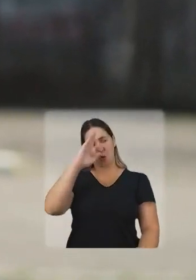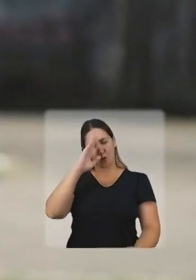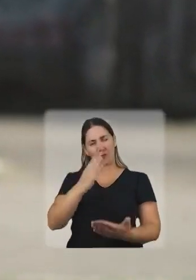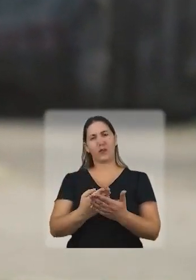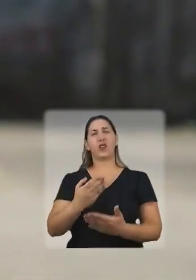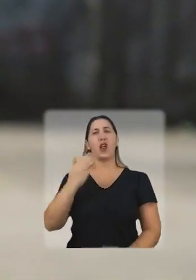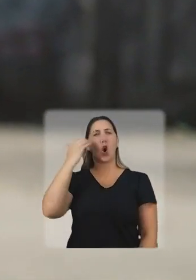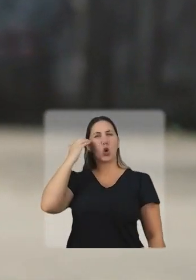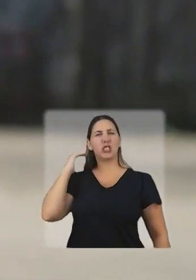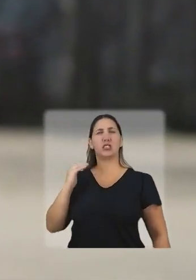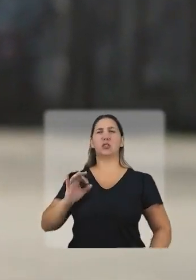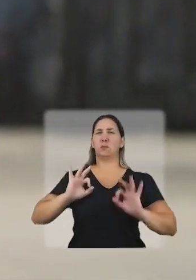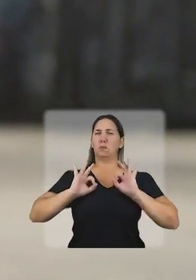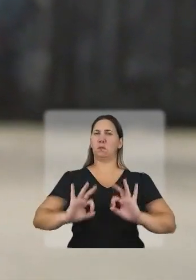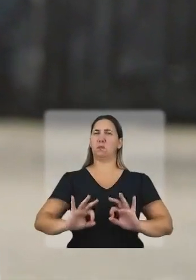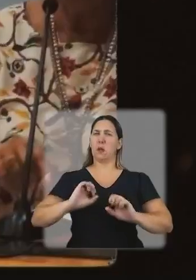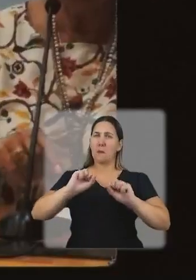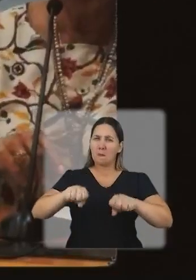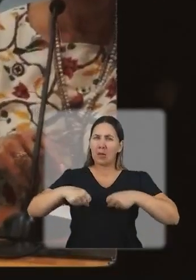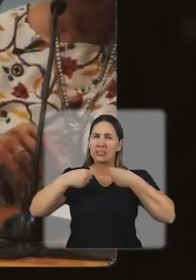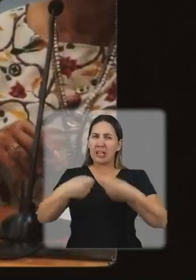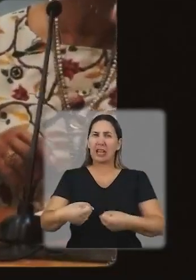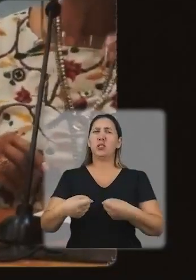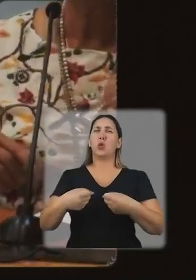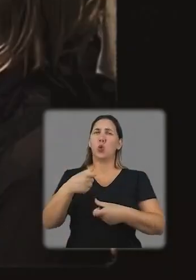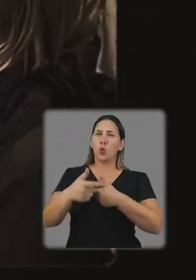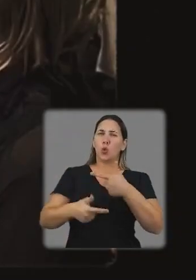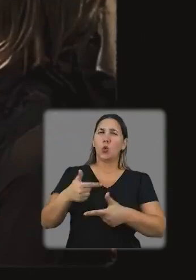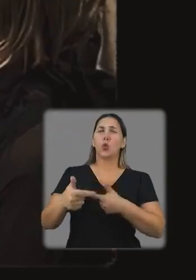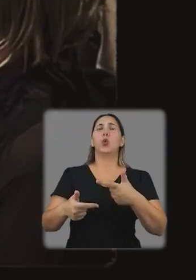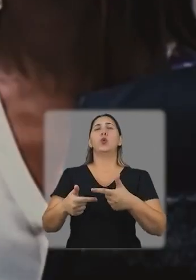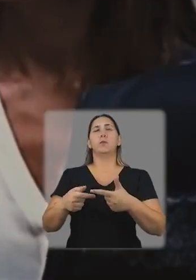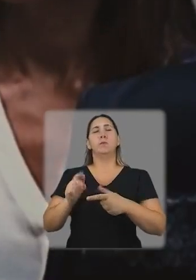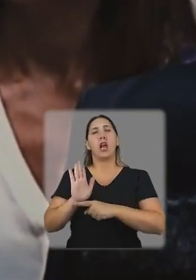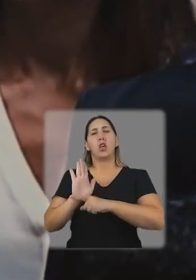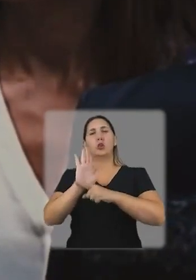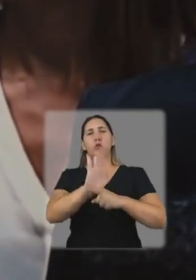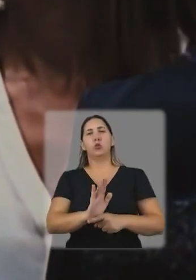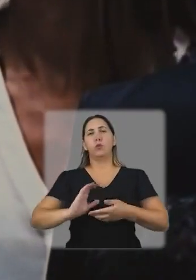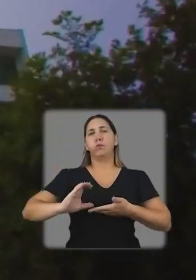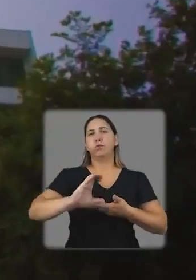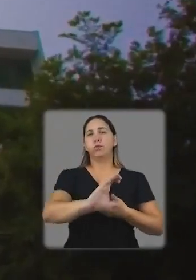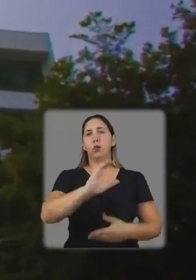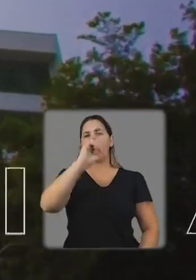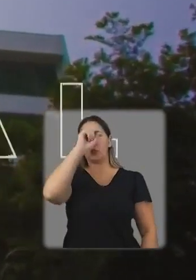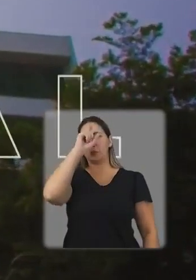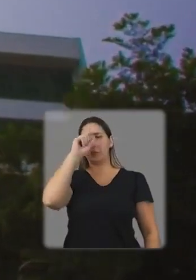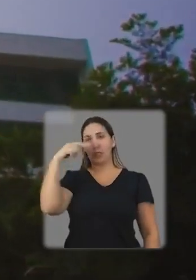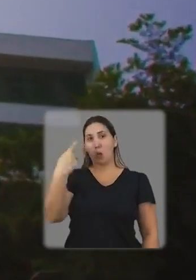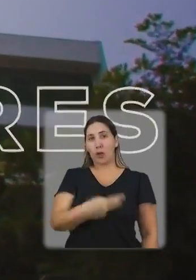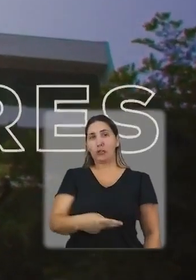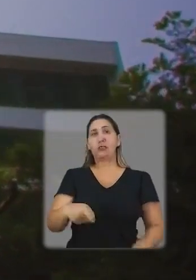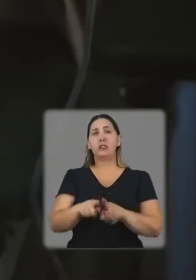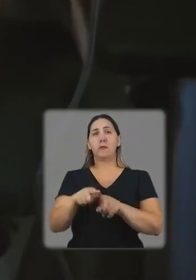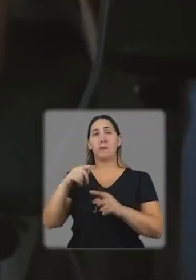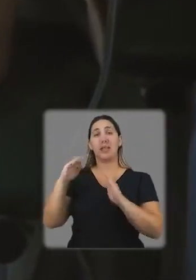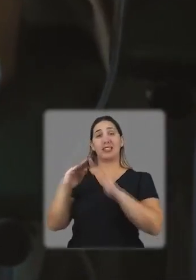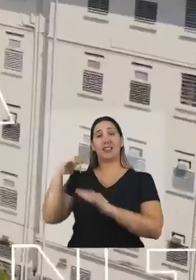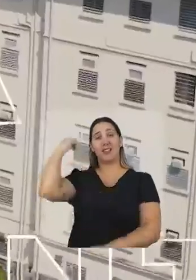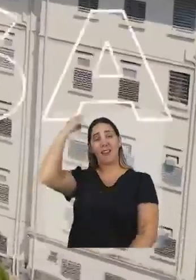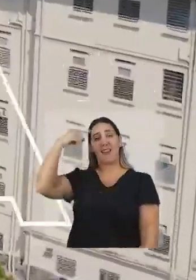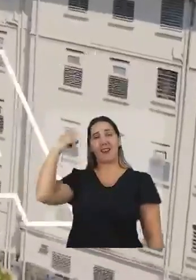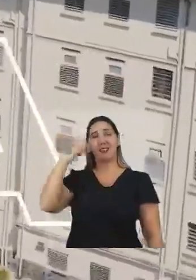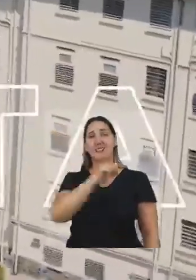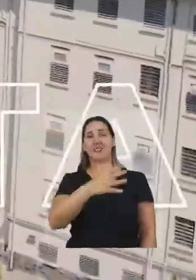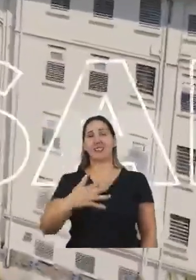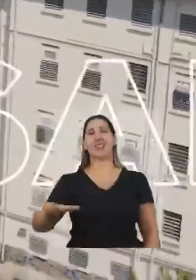confia muito na Rosana Vale, porque ela é uma mulher autêntica, batalhadora. Trouxe muitos recursos aqui para a área do Hospital dos Estivadores, para